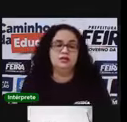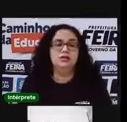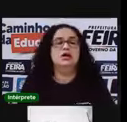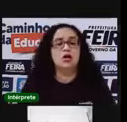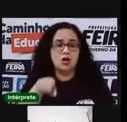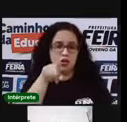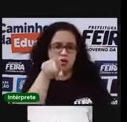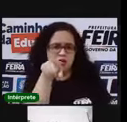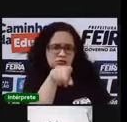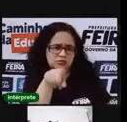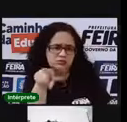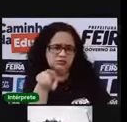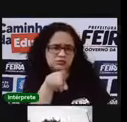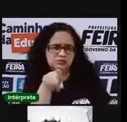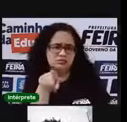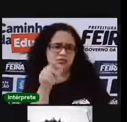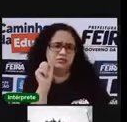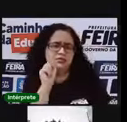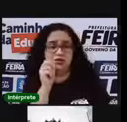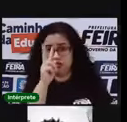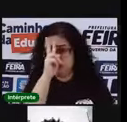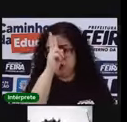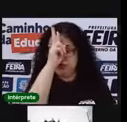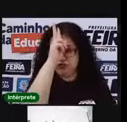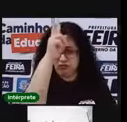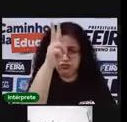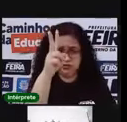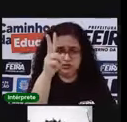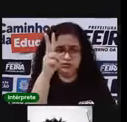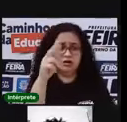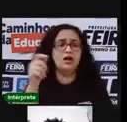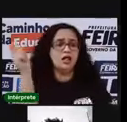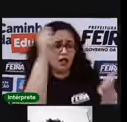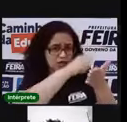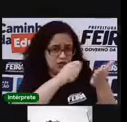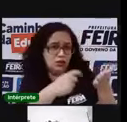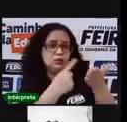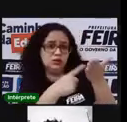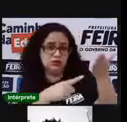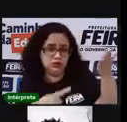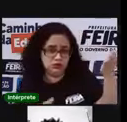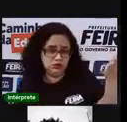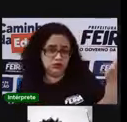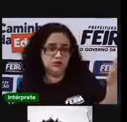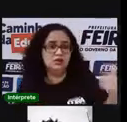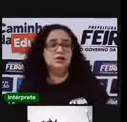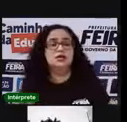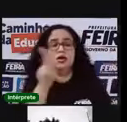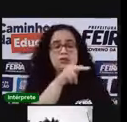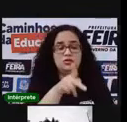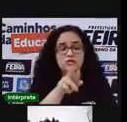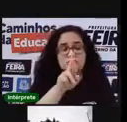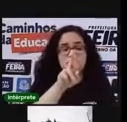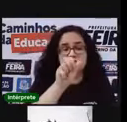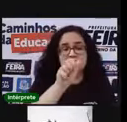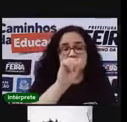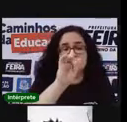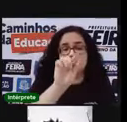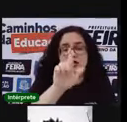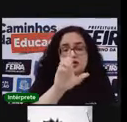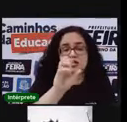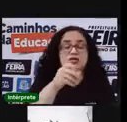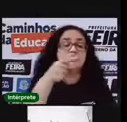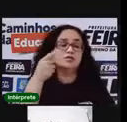Olha aí, olha que coisa forte, bacana. Gente, vocês anotam aí nesse caderno de vocês, viu? Que a Prorailda falou para vocês pegarem.